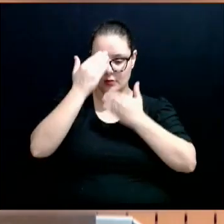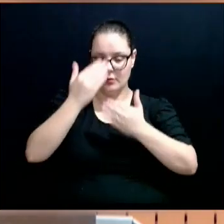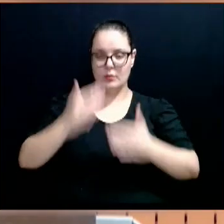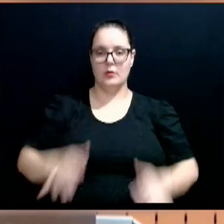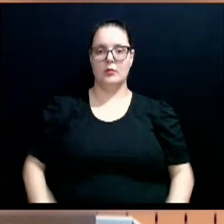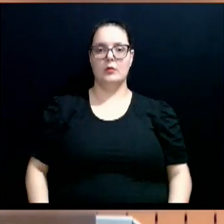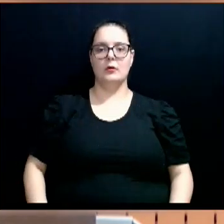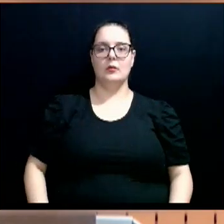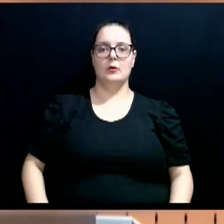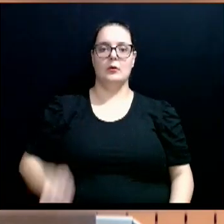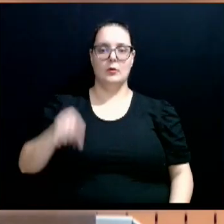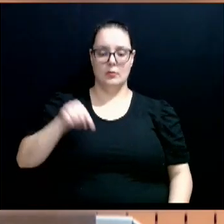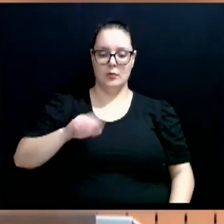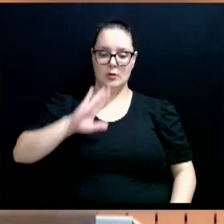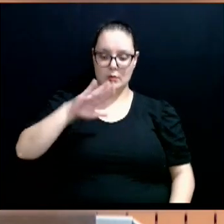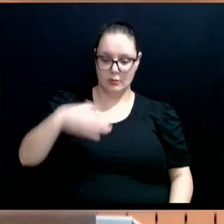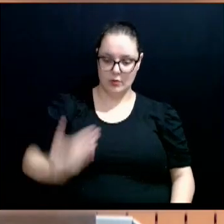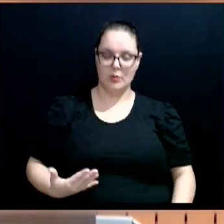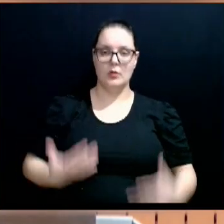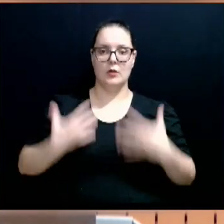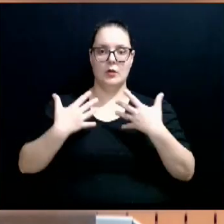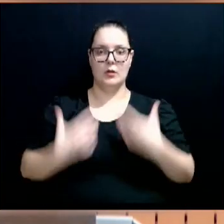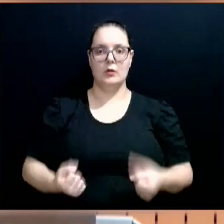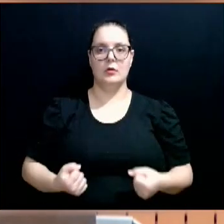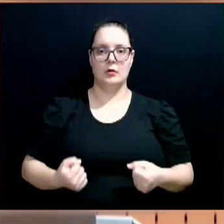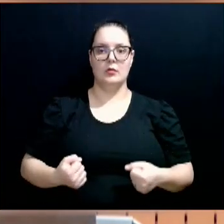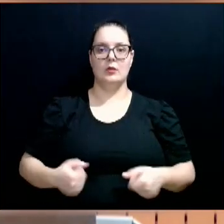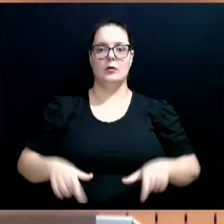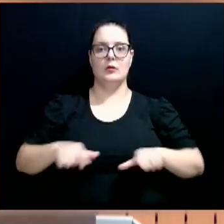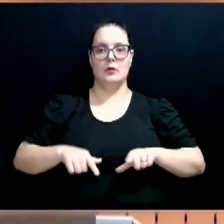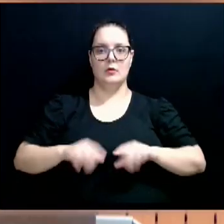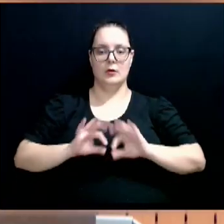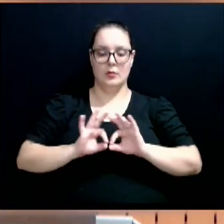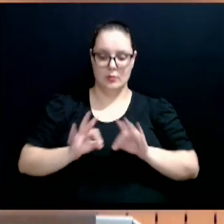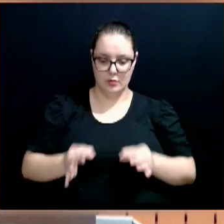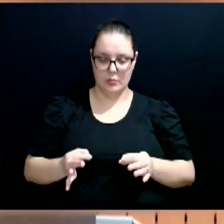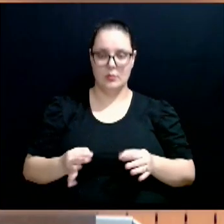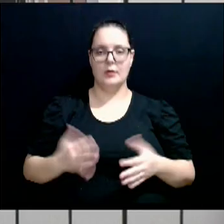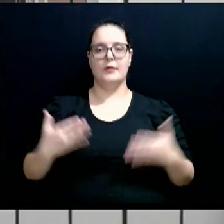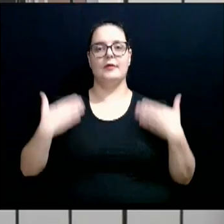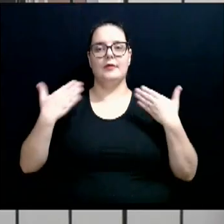honra. Recebo este título com humildade e alegria. Muito obrigado.